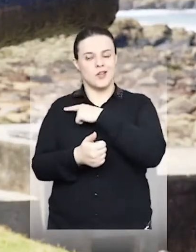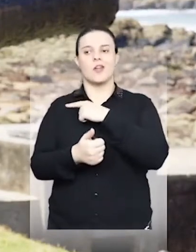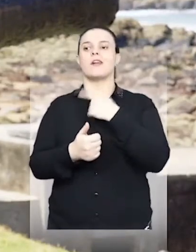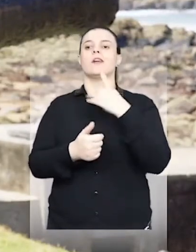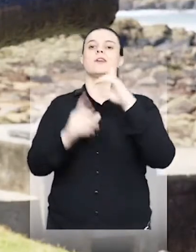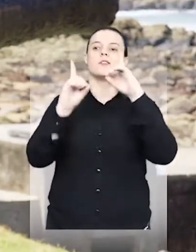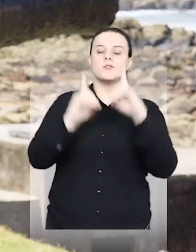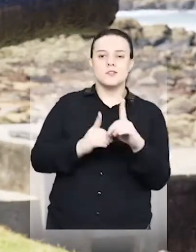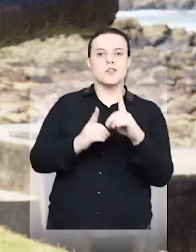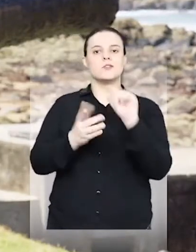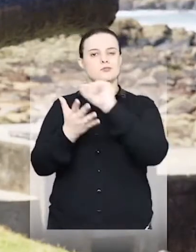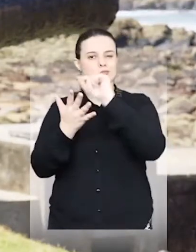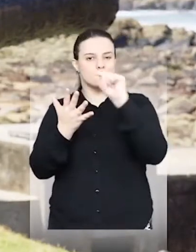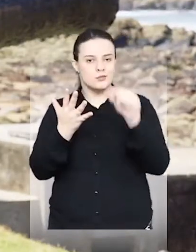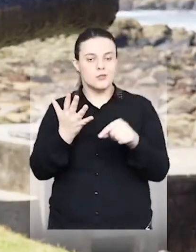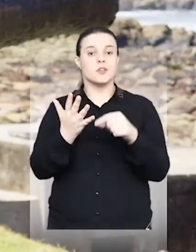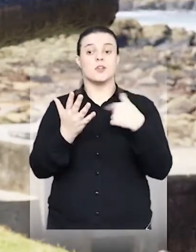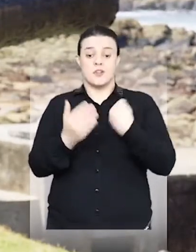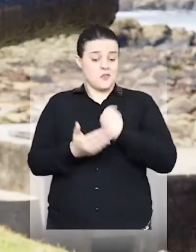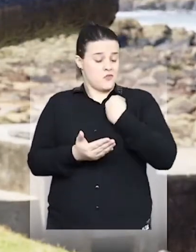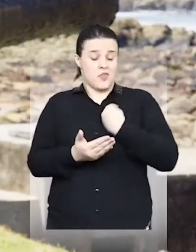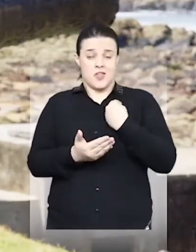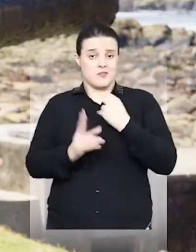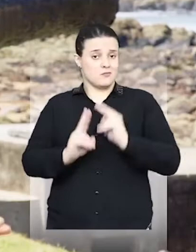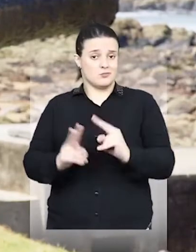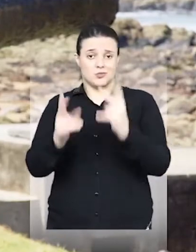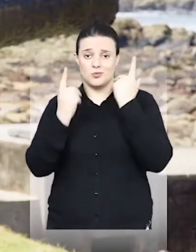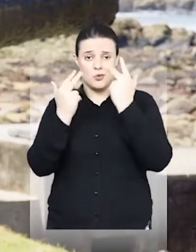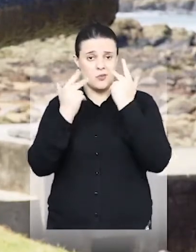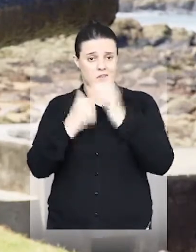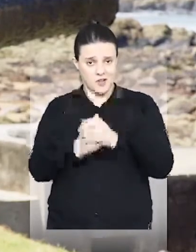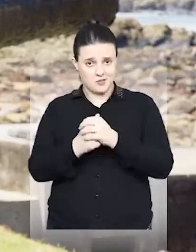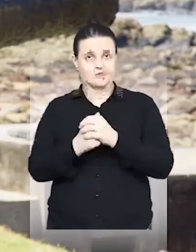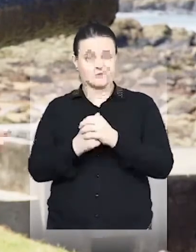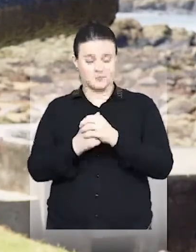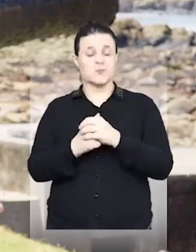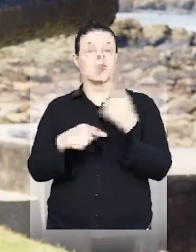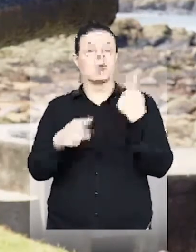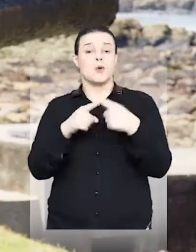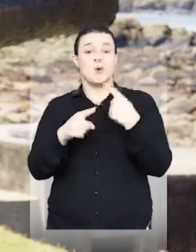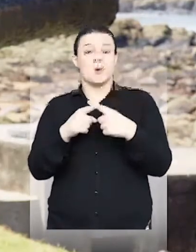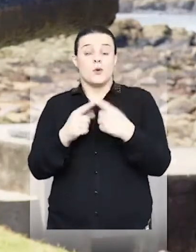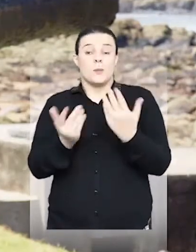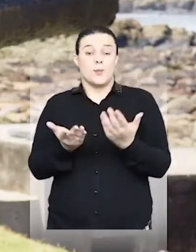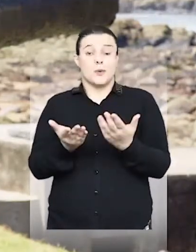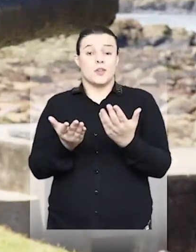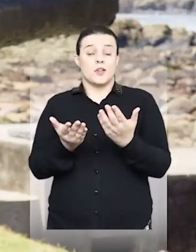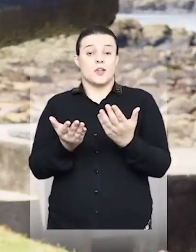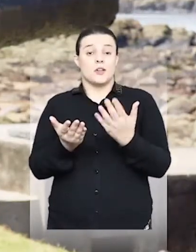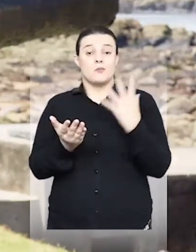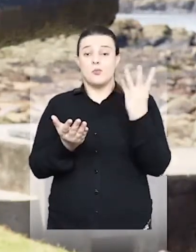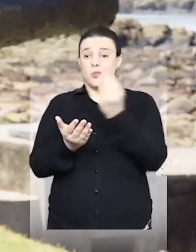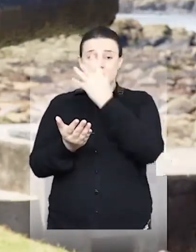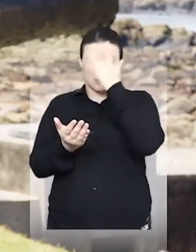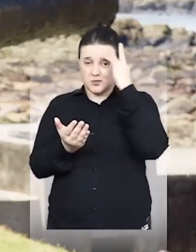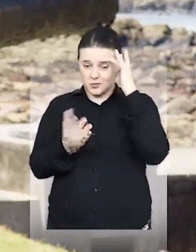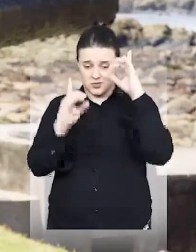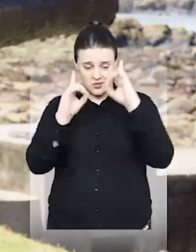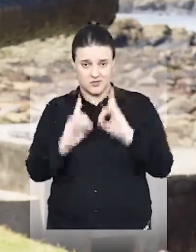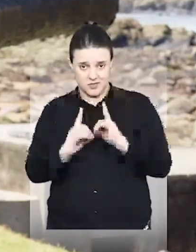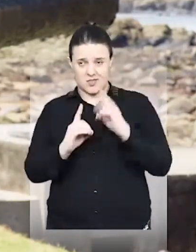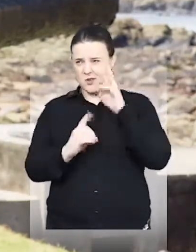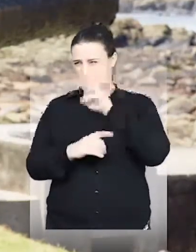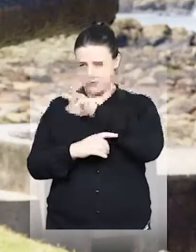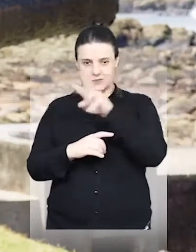esporte. Existe um deficiente que vive, que tá vivendo. Porque muitas pessoas